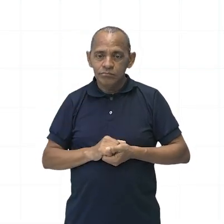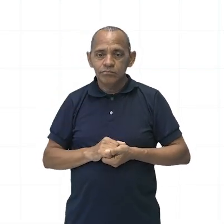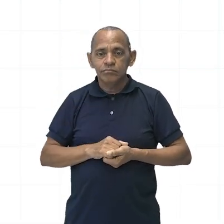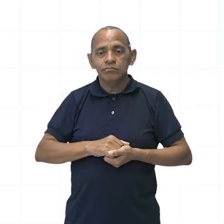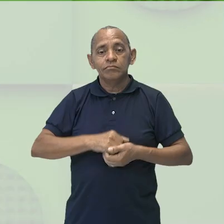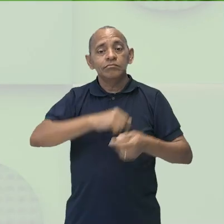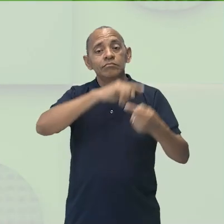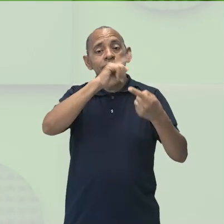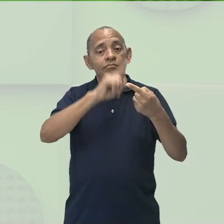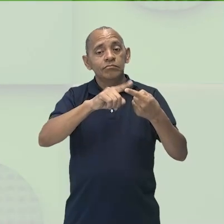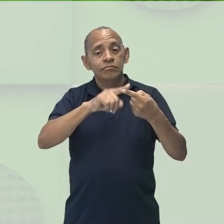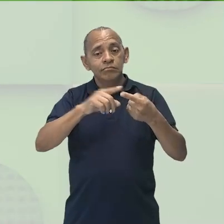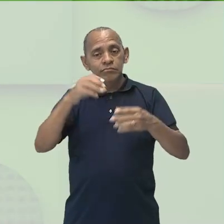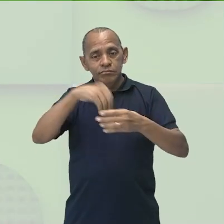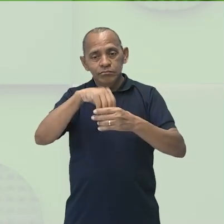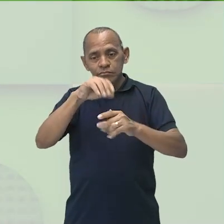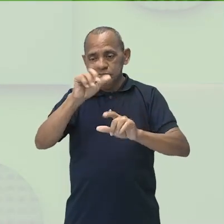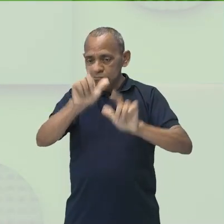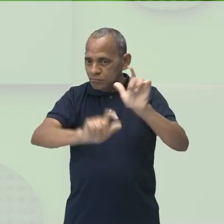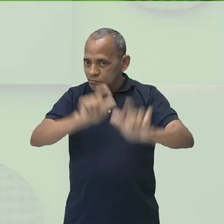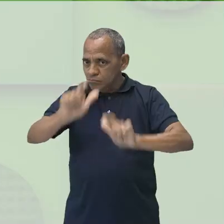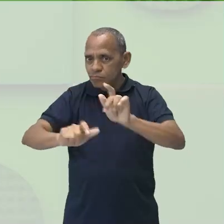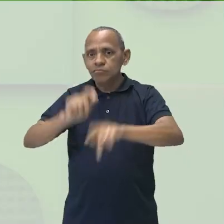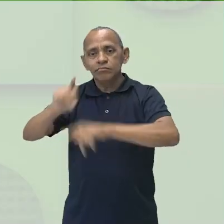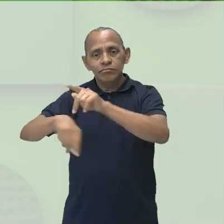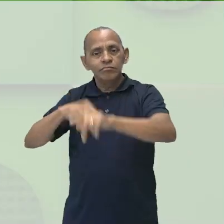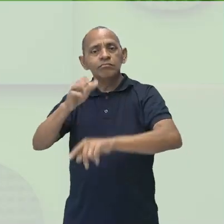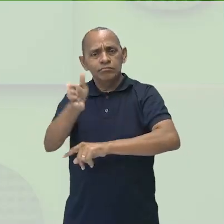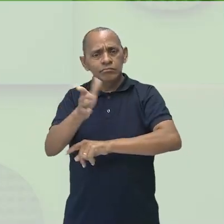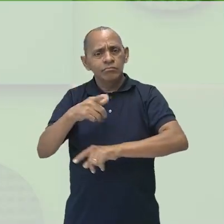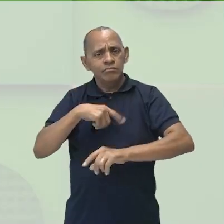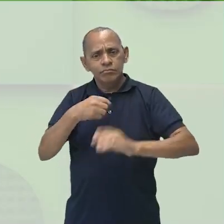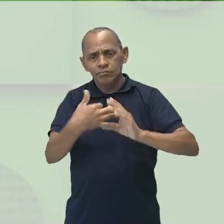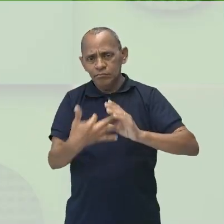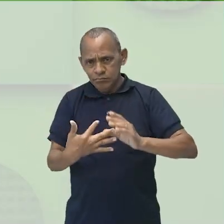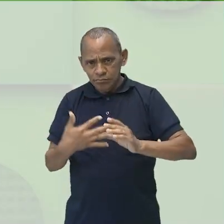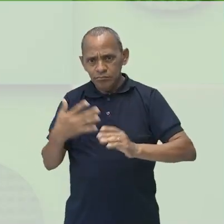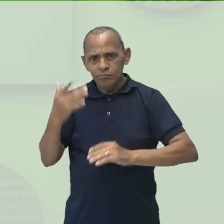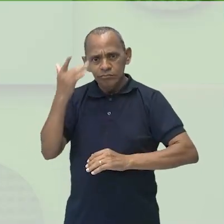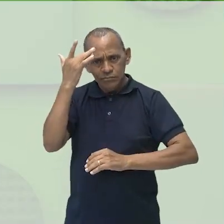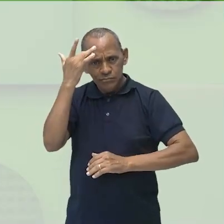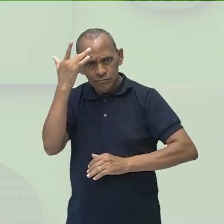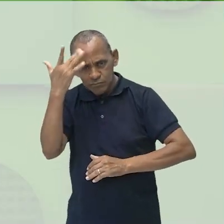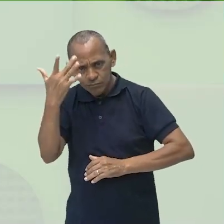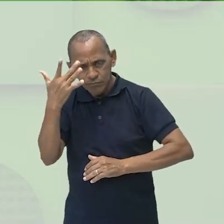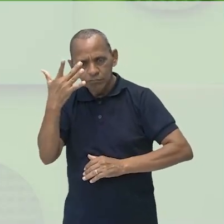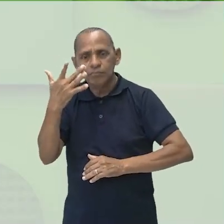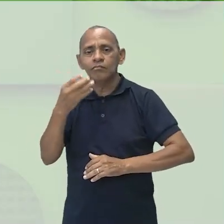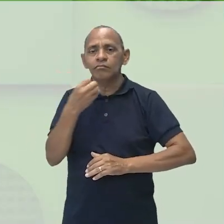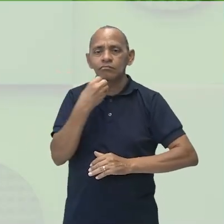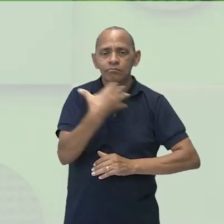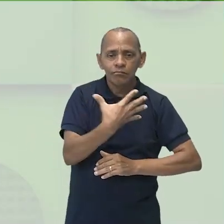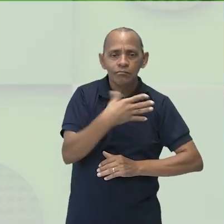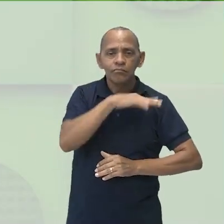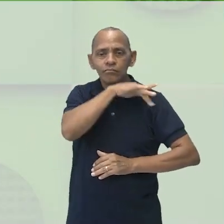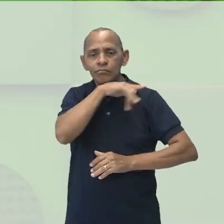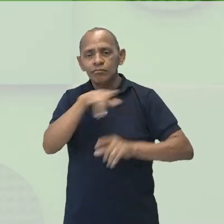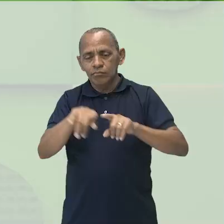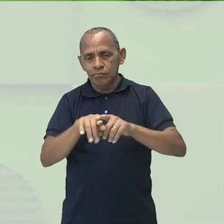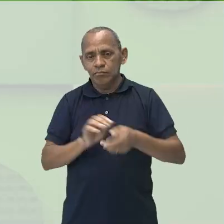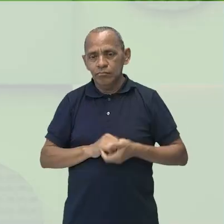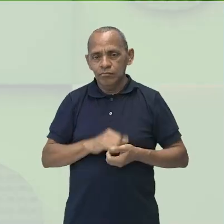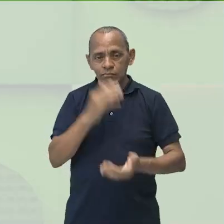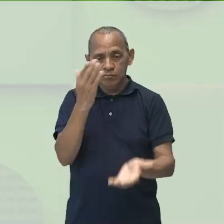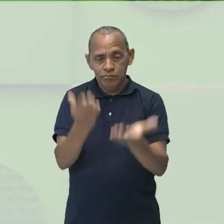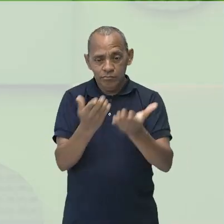primeiro, dentro de uma população, nós já temos características que podem ser favoráveis ou não para aqueles indivíduos, e